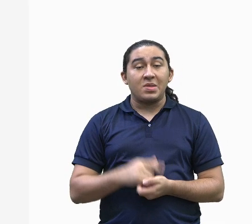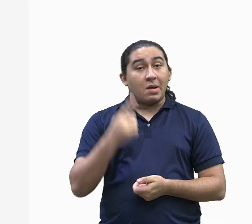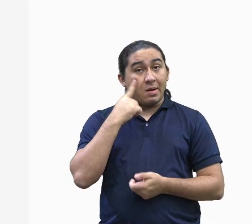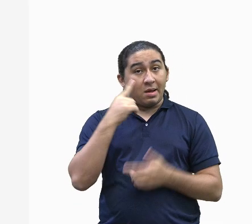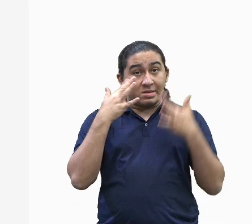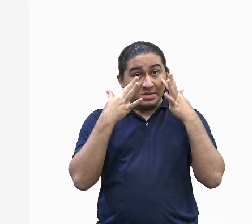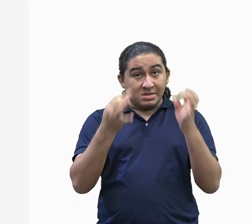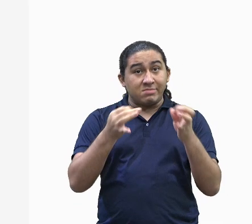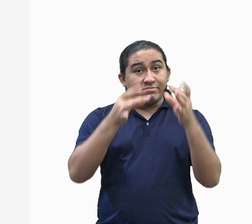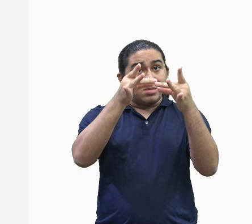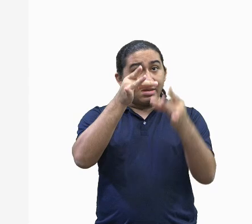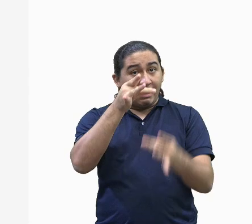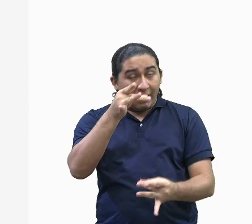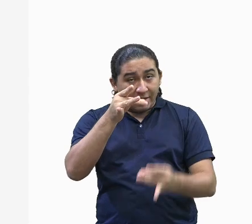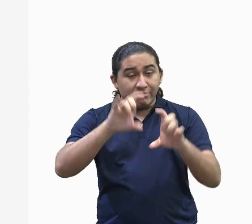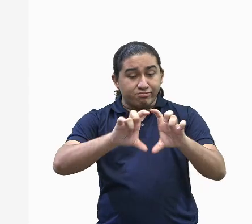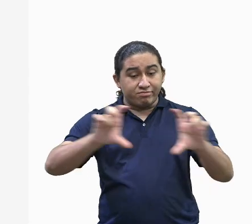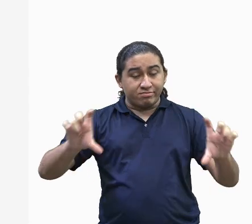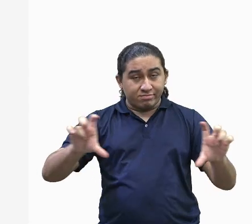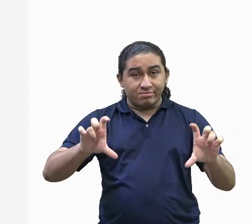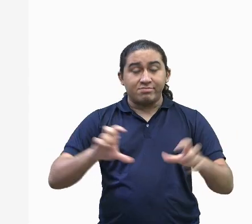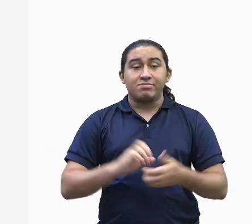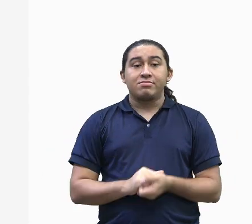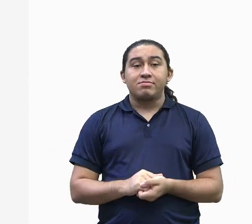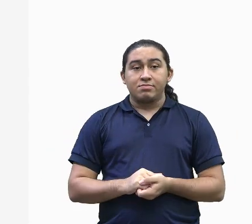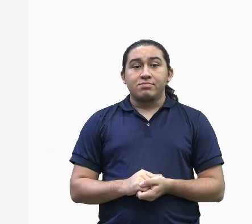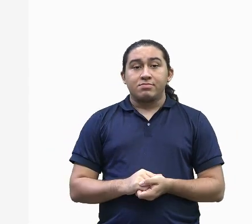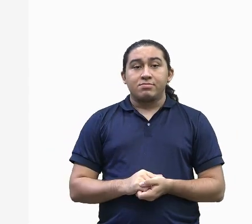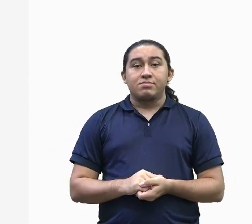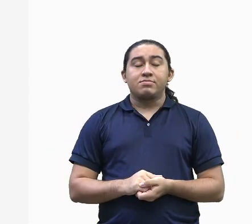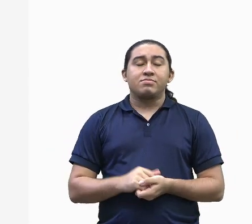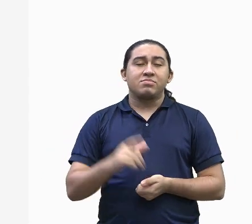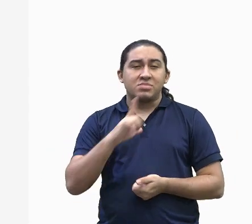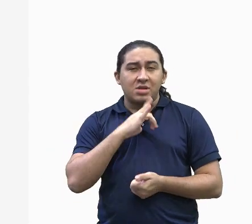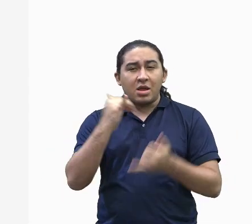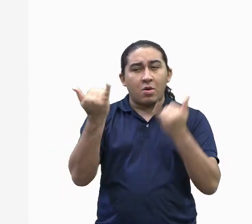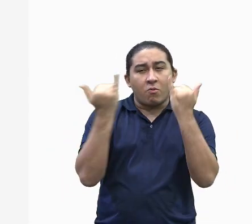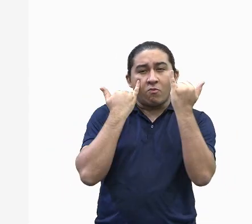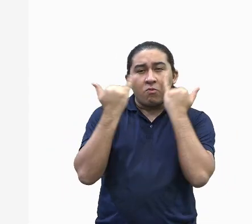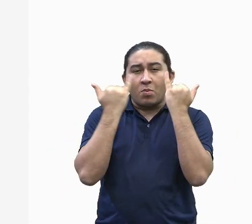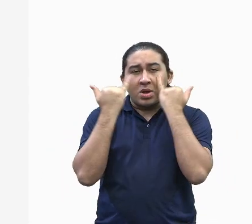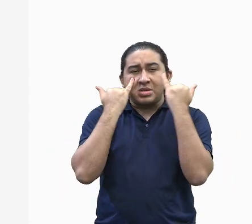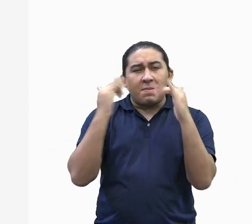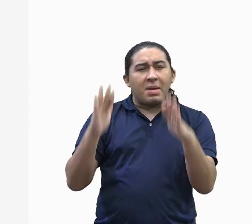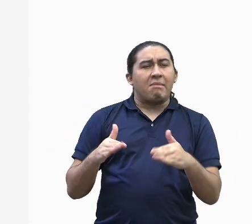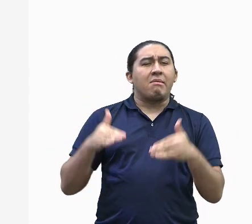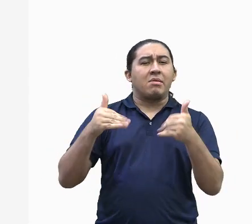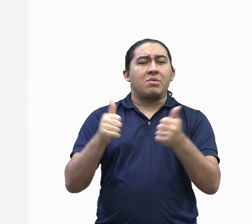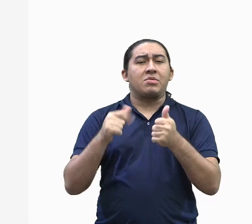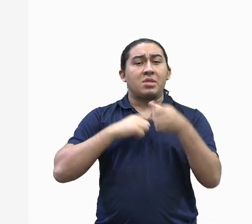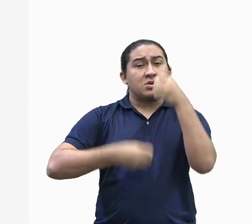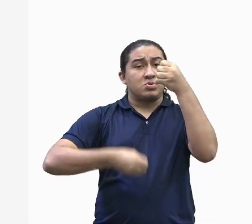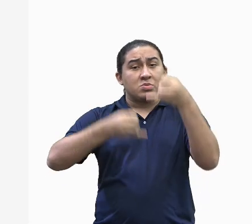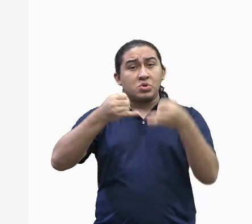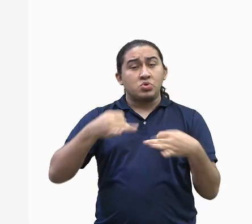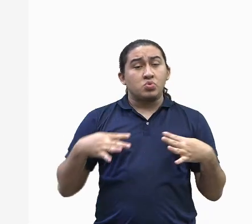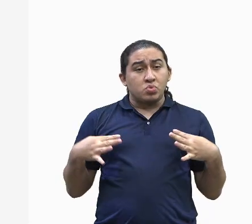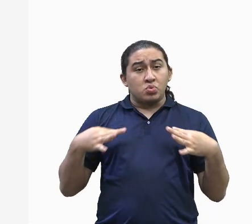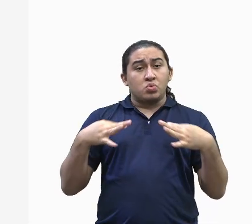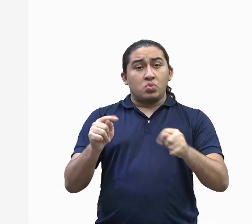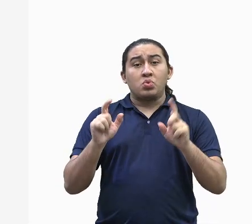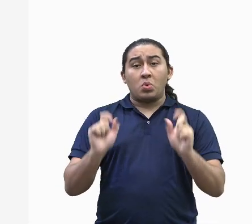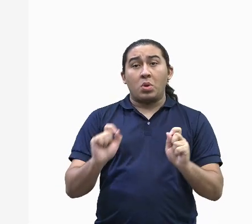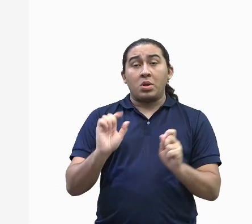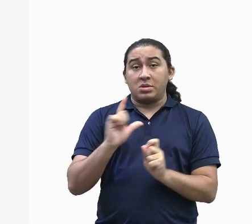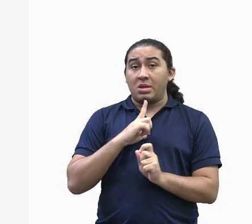notícia como é bem maior que o lead, né? Está dando detalhes, fazendo descrições de tudo aquilo